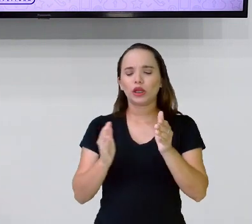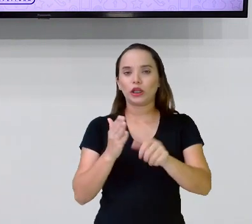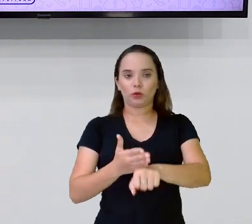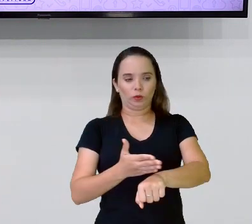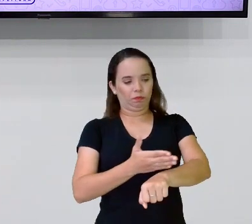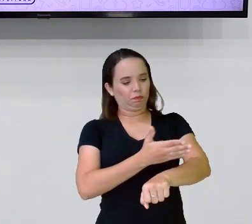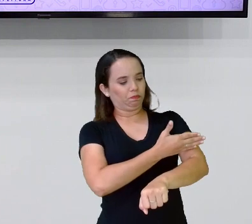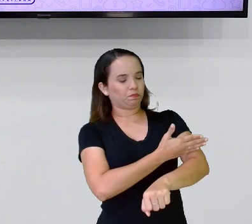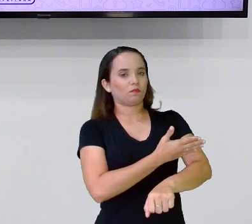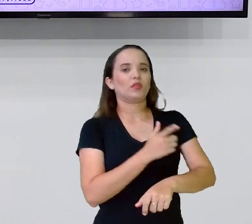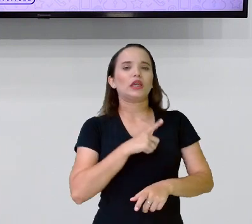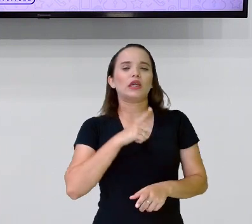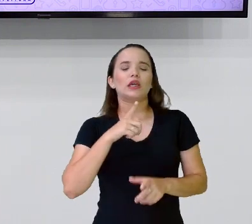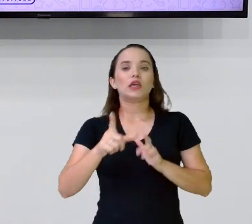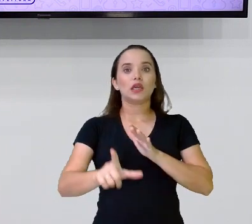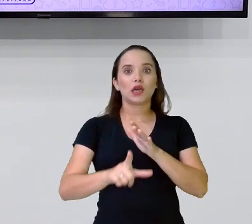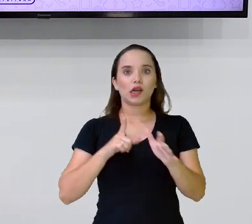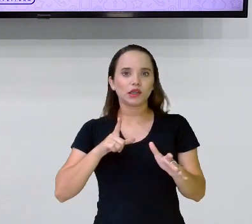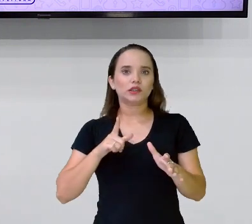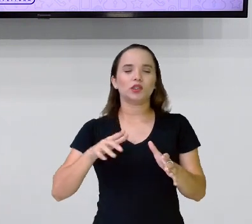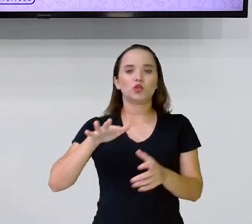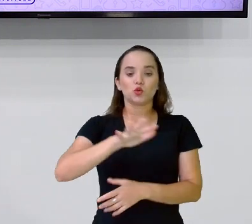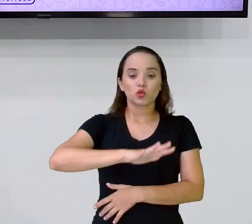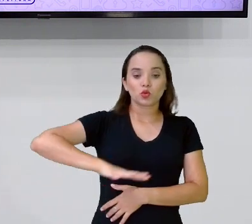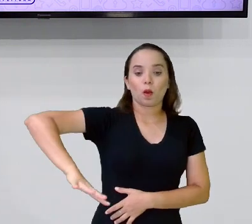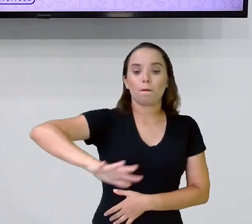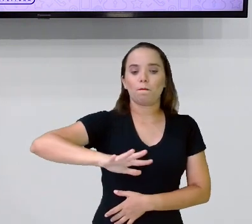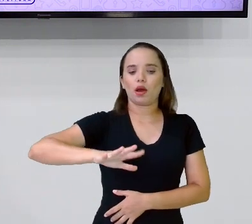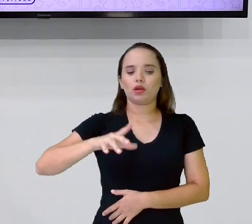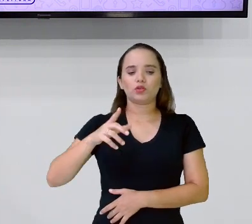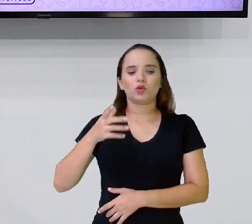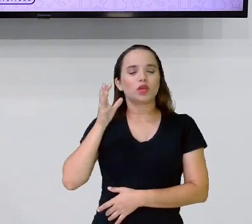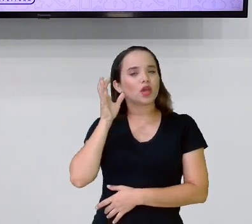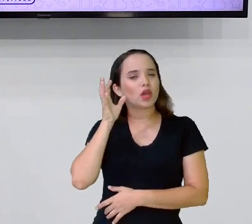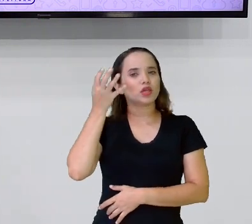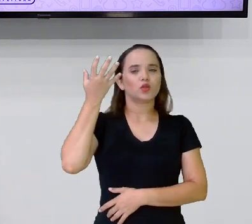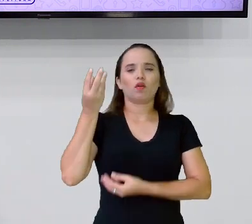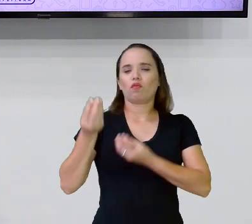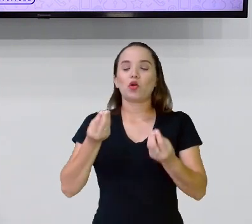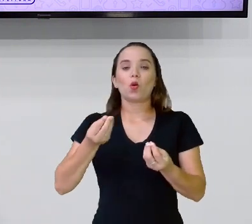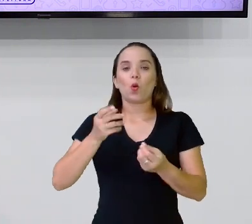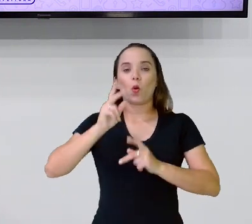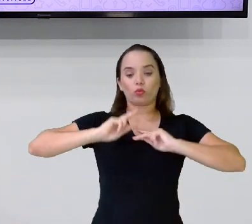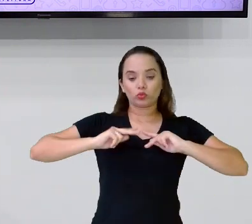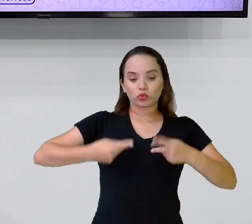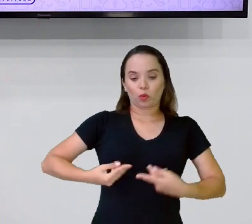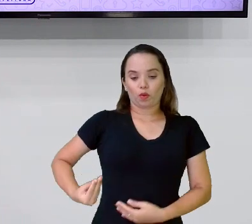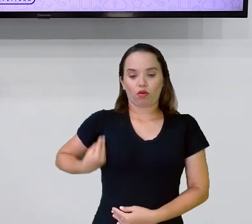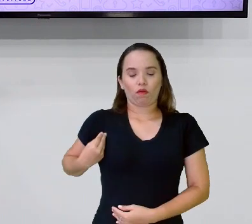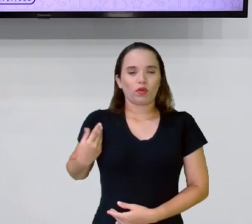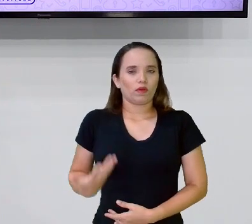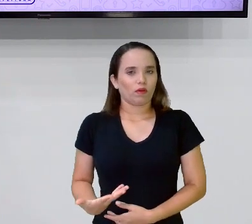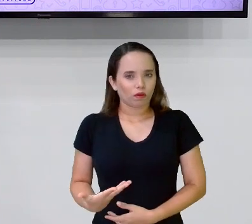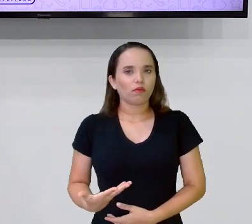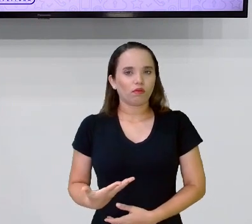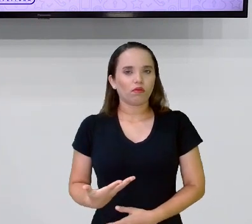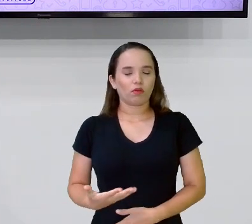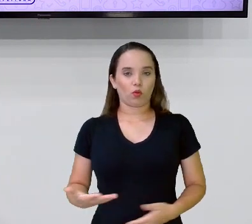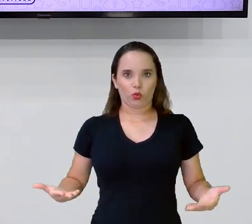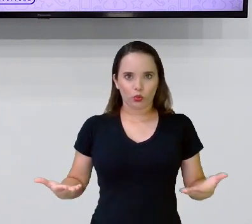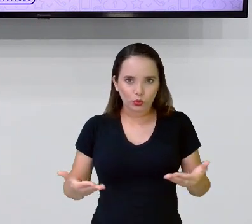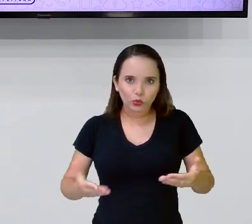meio, ele determinava como as pessoas viviam naquele lugar. Hoje em dia, por exemplo, a gente, né, teve aí recentemente